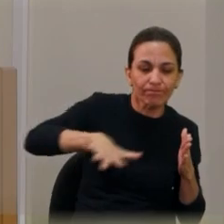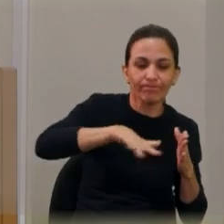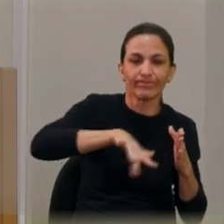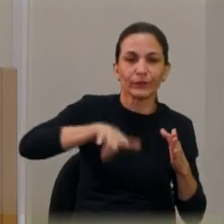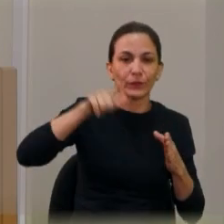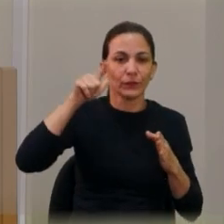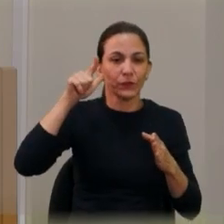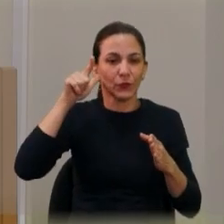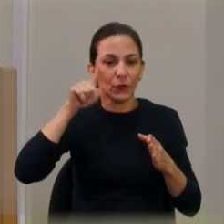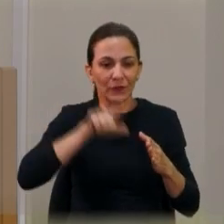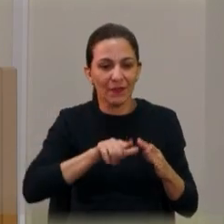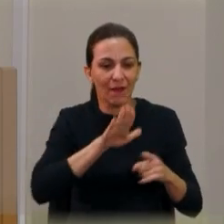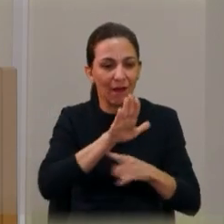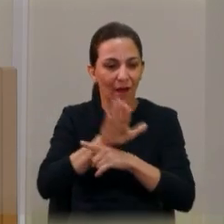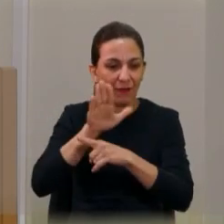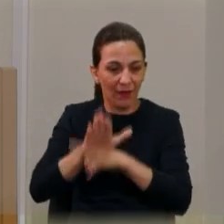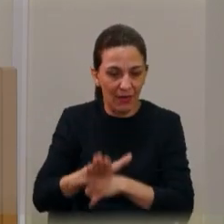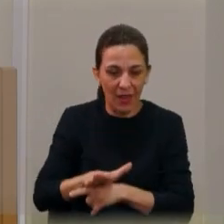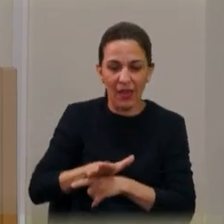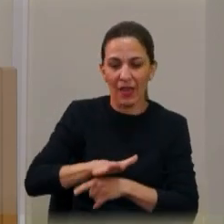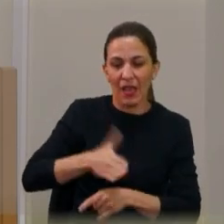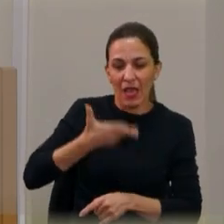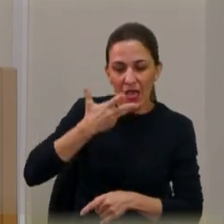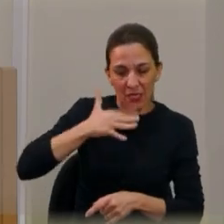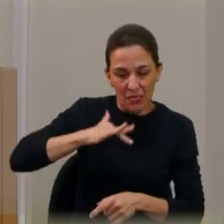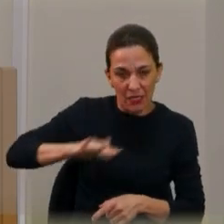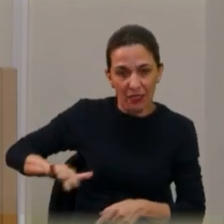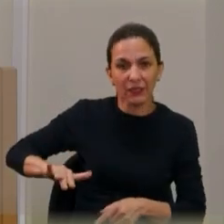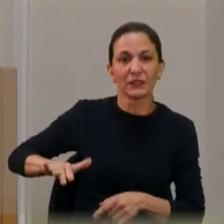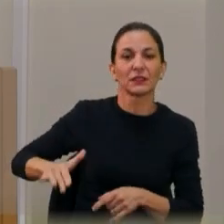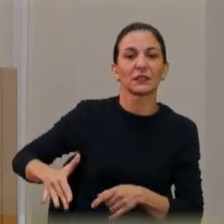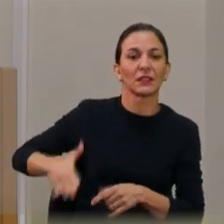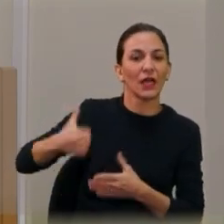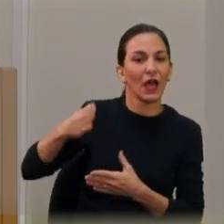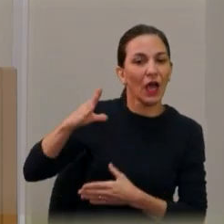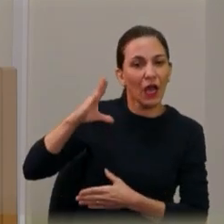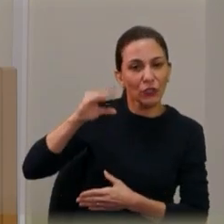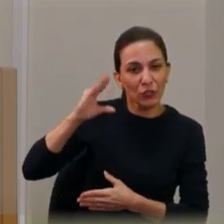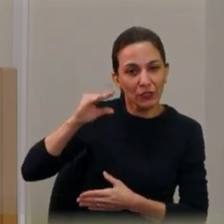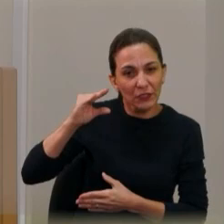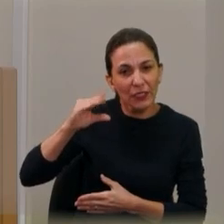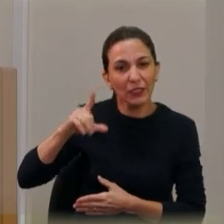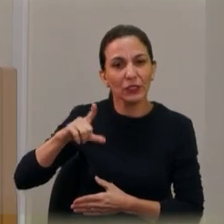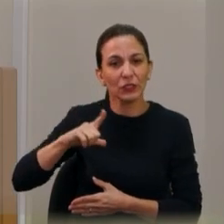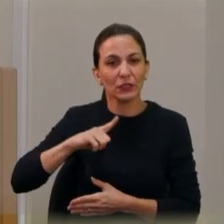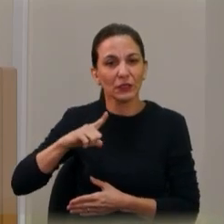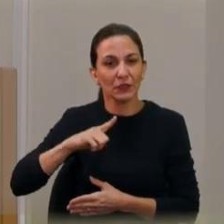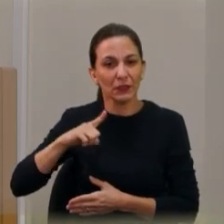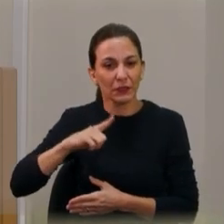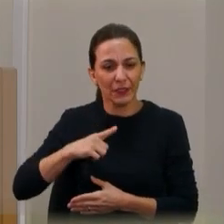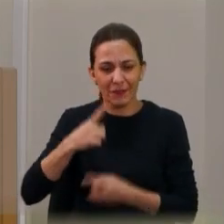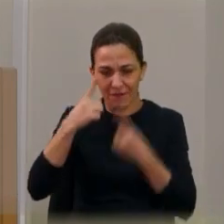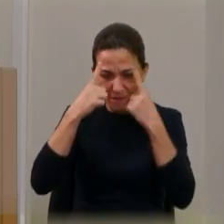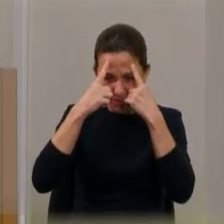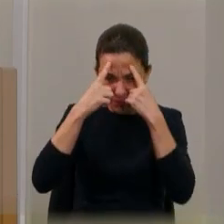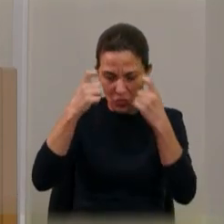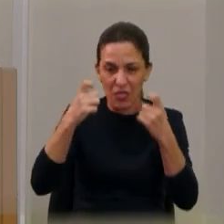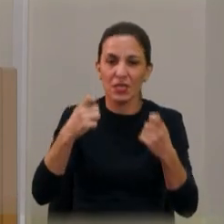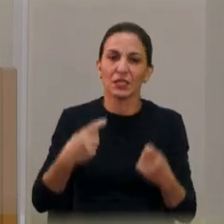as crianças e adolescentes vítimas de violências na nossa cidade é